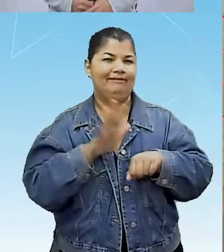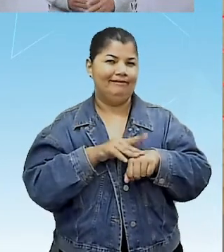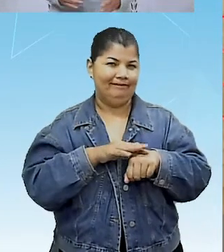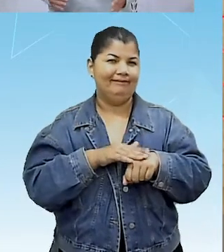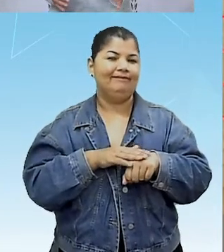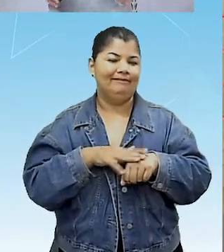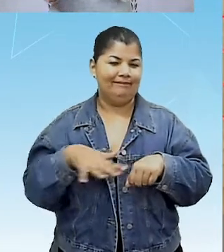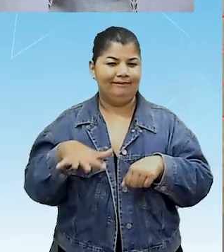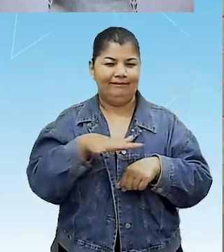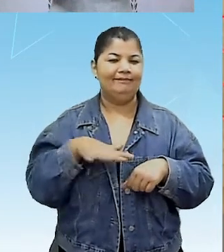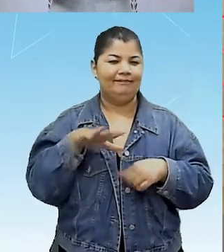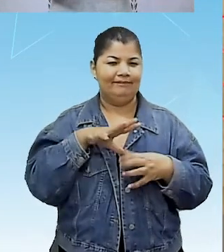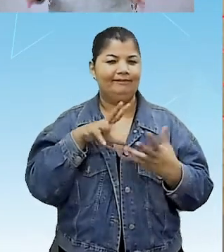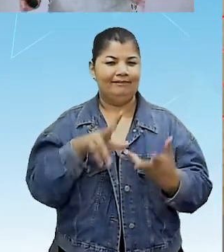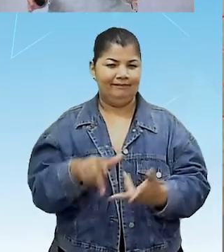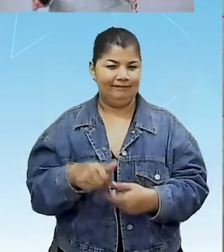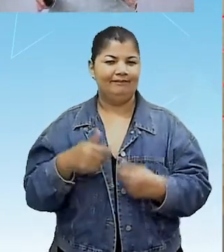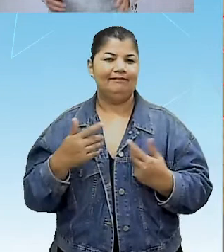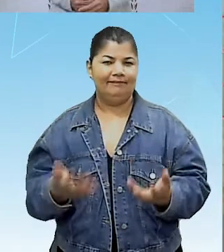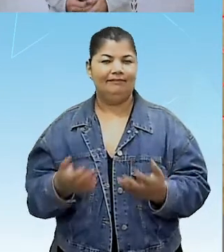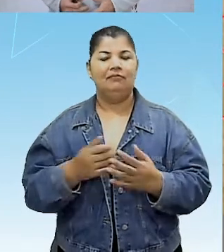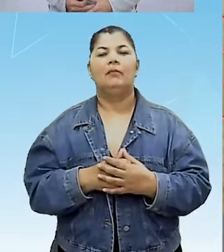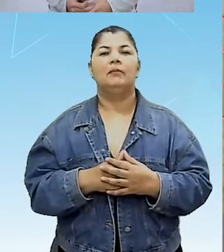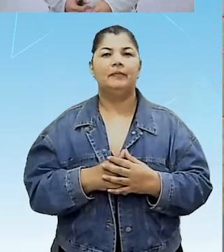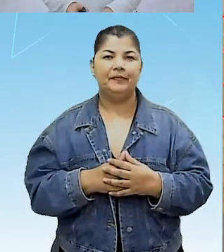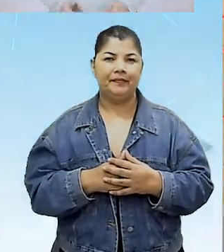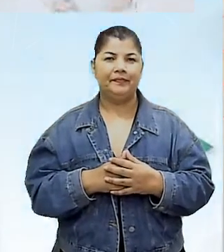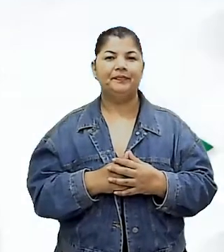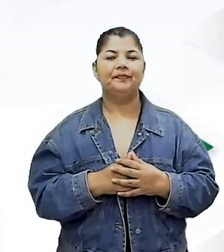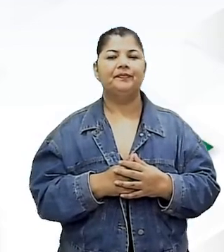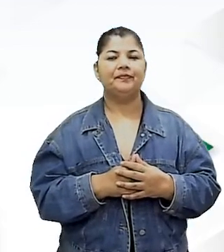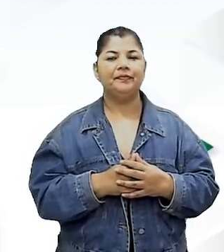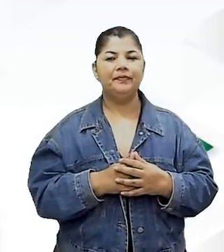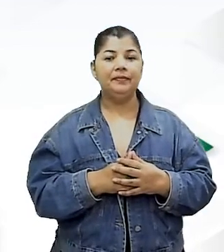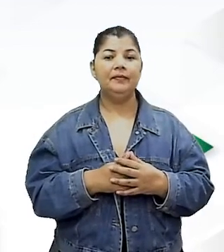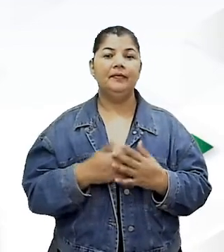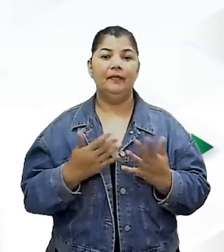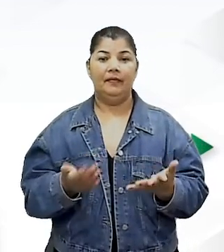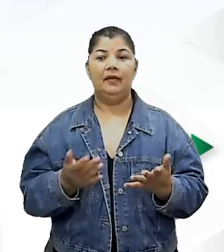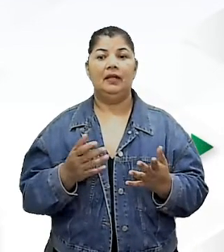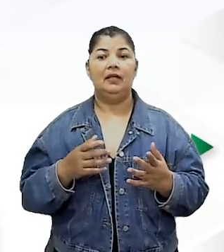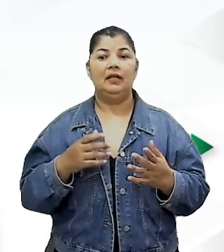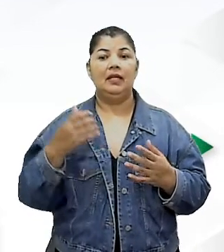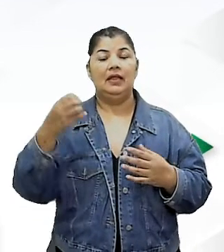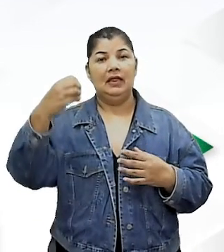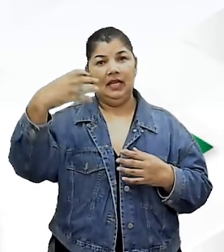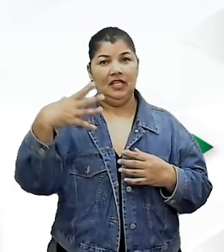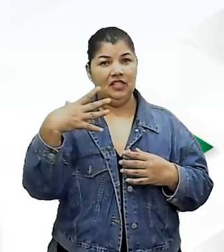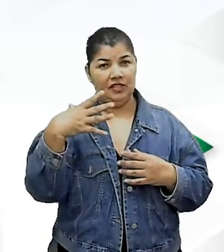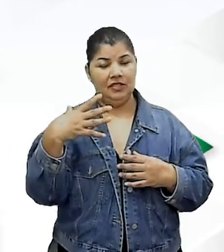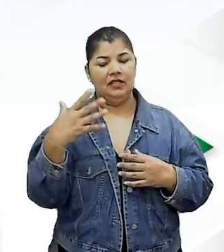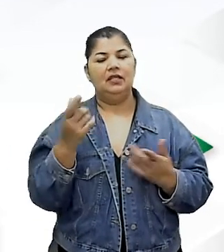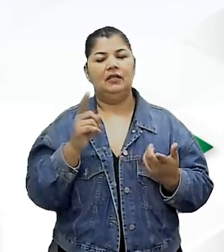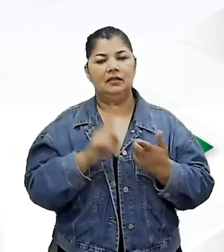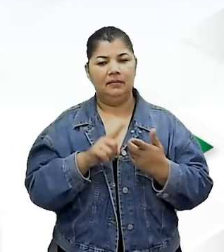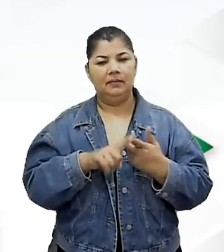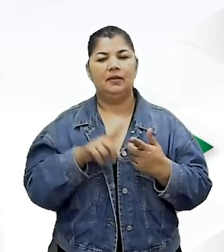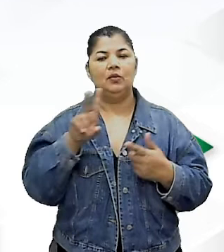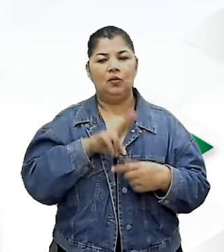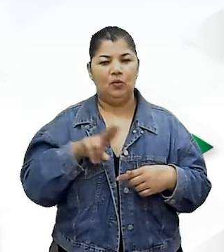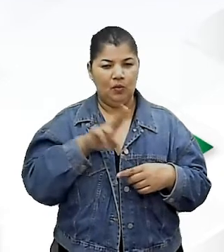a população mundial, não só o Brasil, né? Então vamos lá. Para energia elétrica também usamos notação